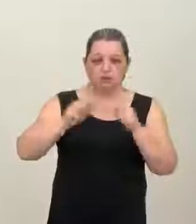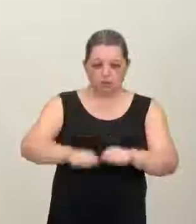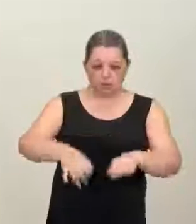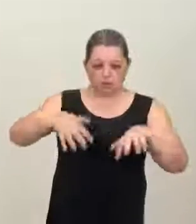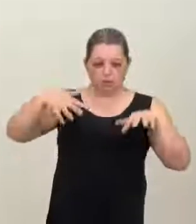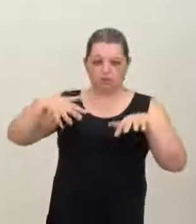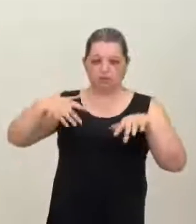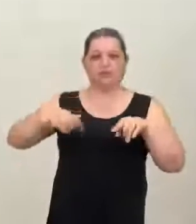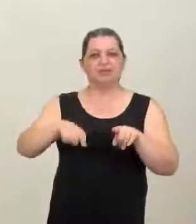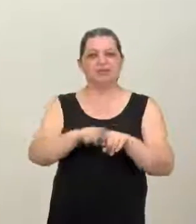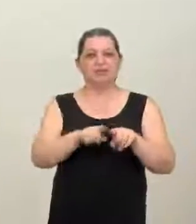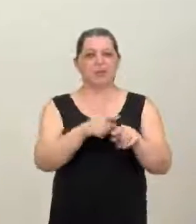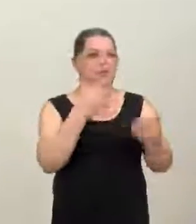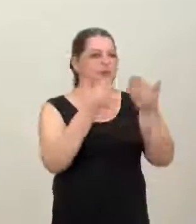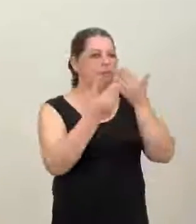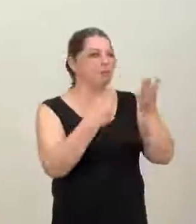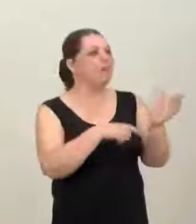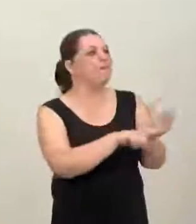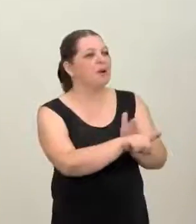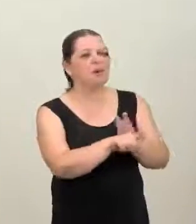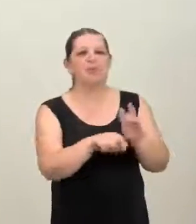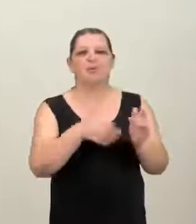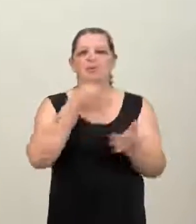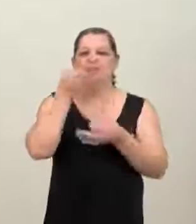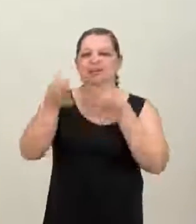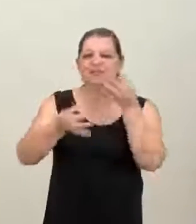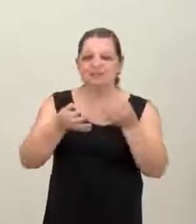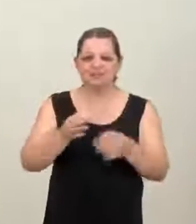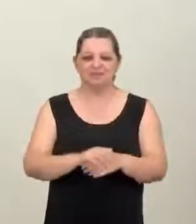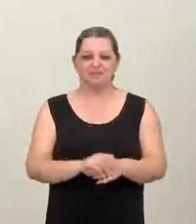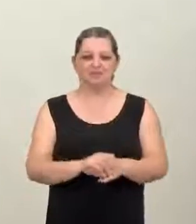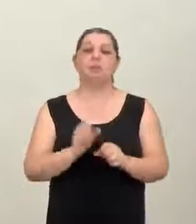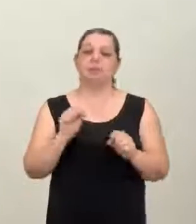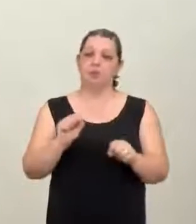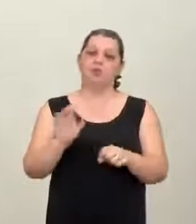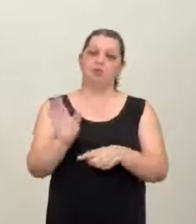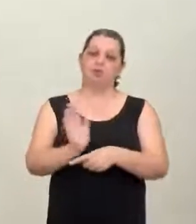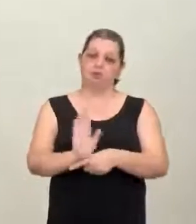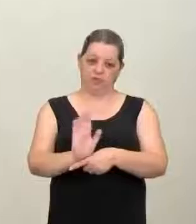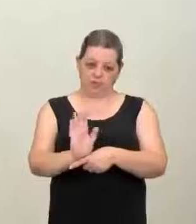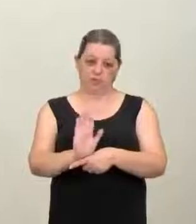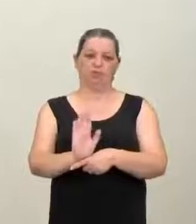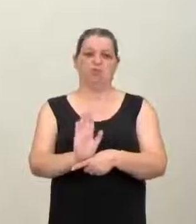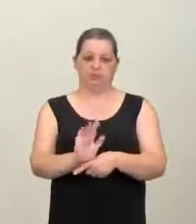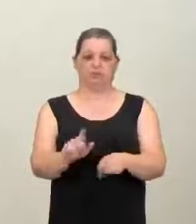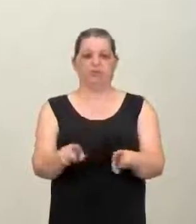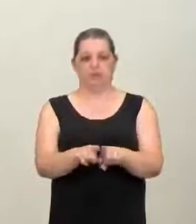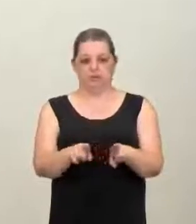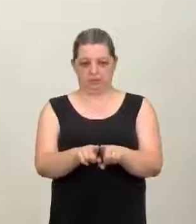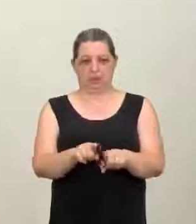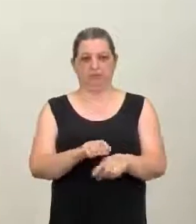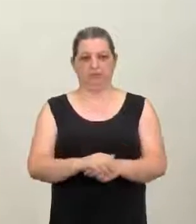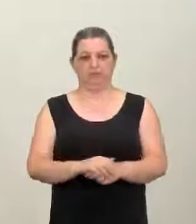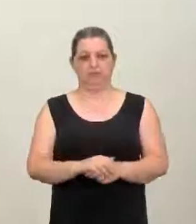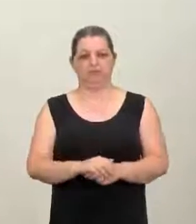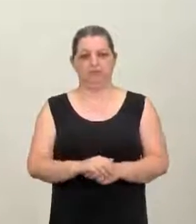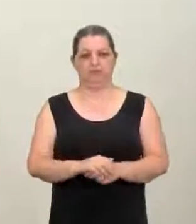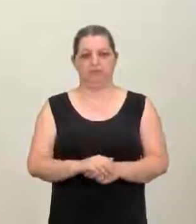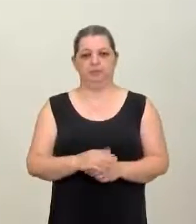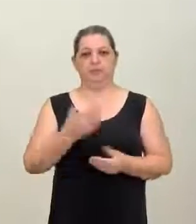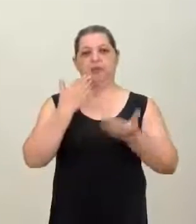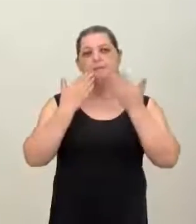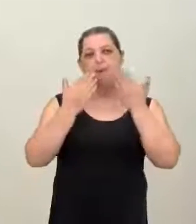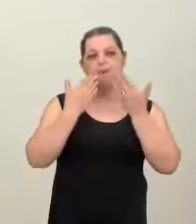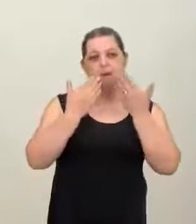está assistindo. Inclusive, por exemplo, você pode encontrar isso em filmes, o filme do Deadpool, ele faz isso, ele conversa com você, você está